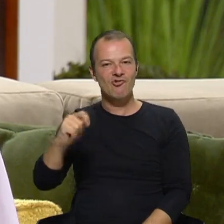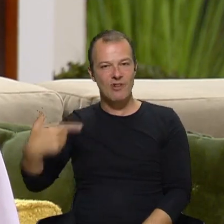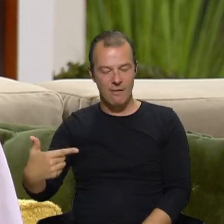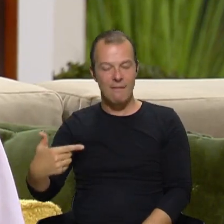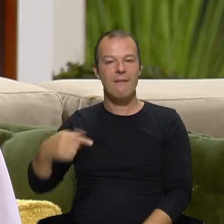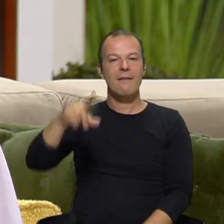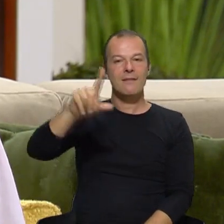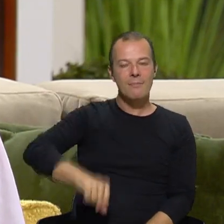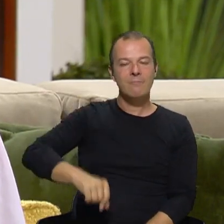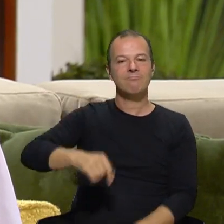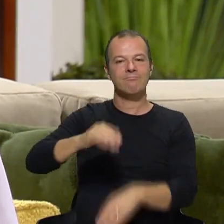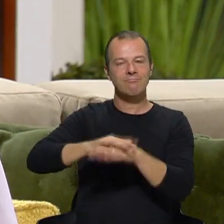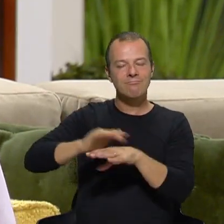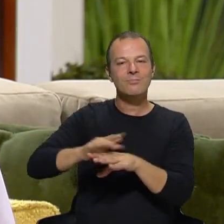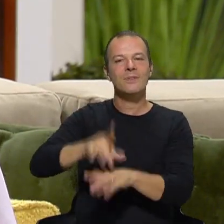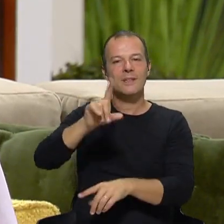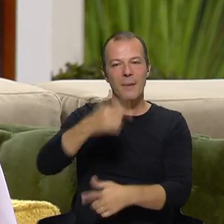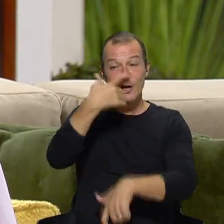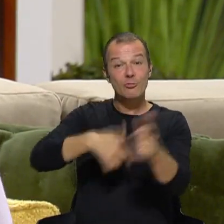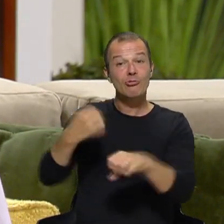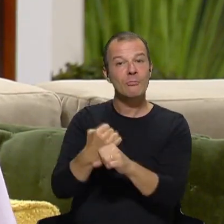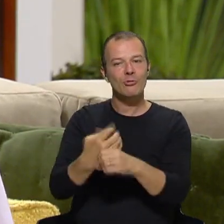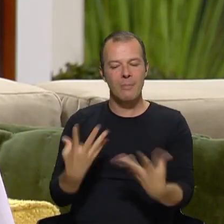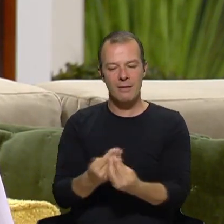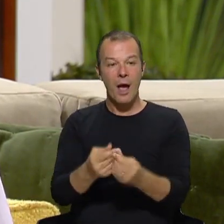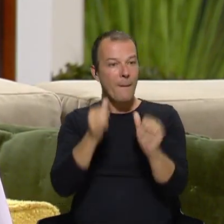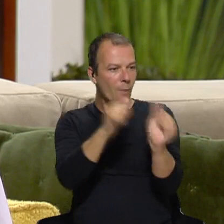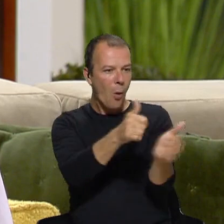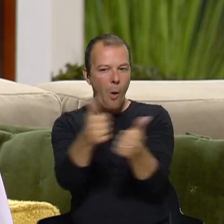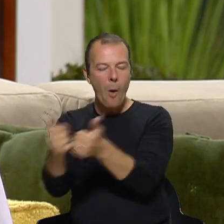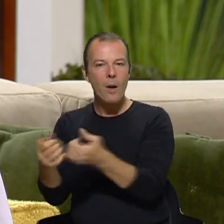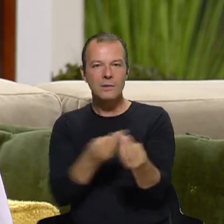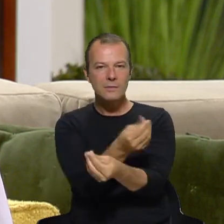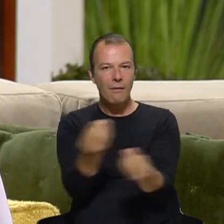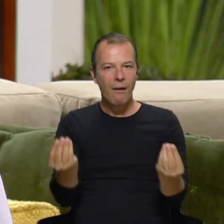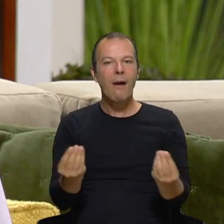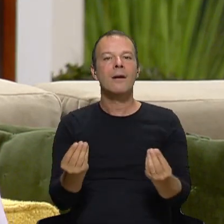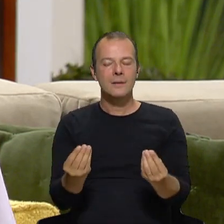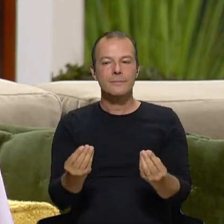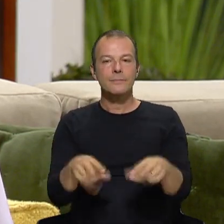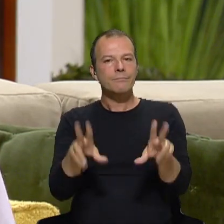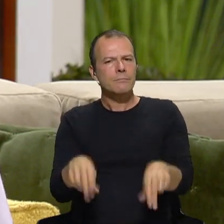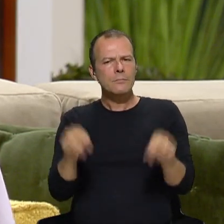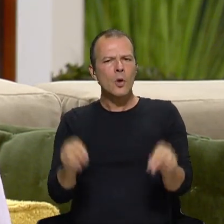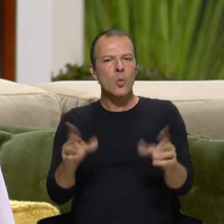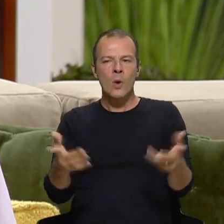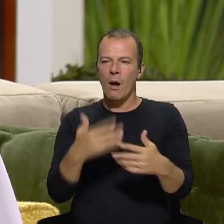amabilidade e também pelas pessoas com quem eu trabalho serem tão boas e nunca